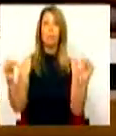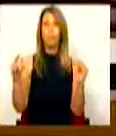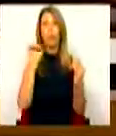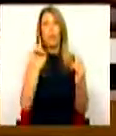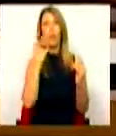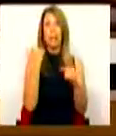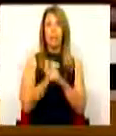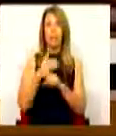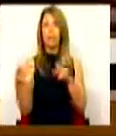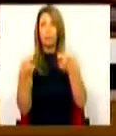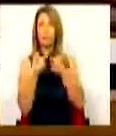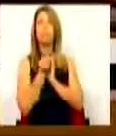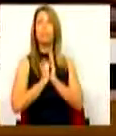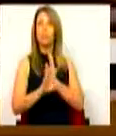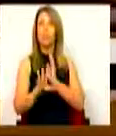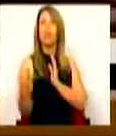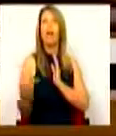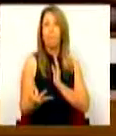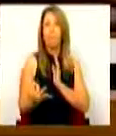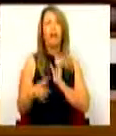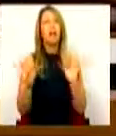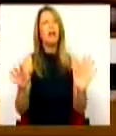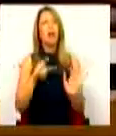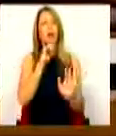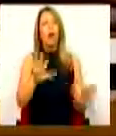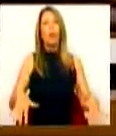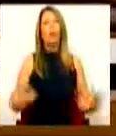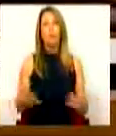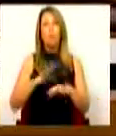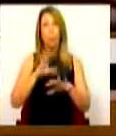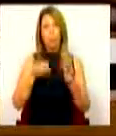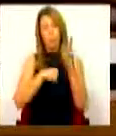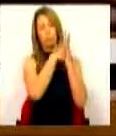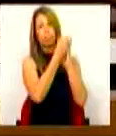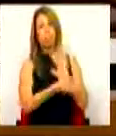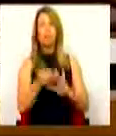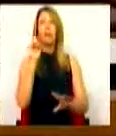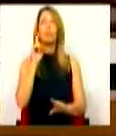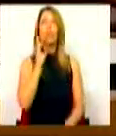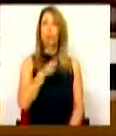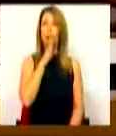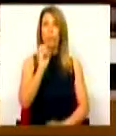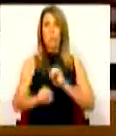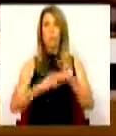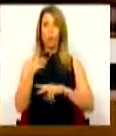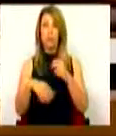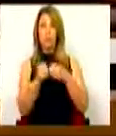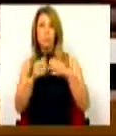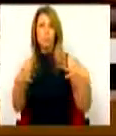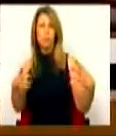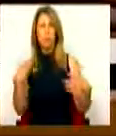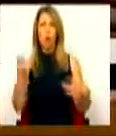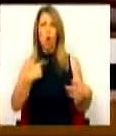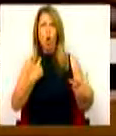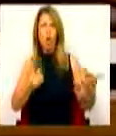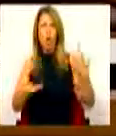adequado. Senhoras e senhores deputados, por tudo isto e pela importância da ferrovia e da sua modernização e expansão, não hesitamos em